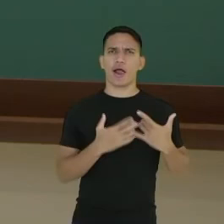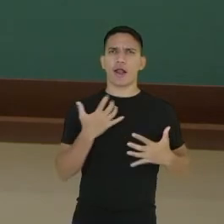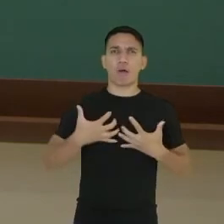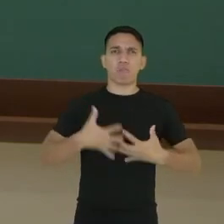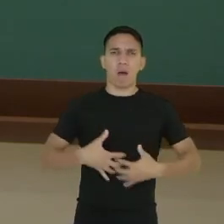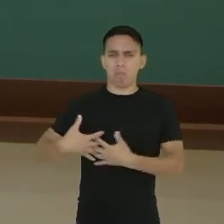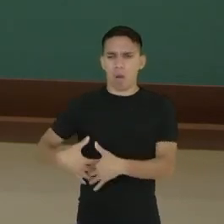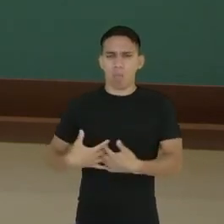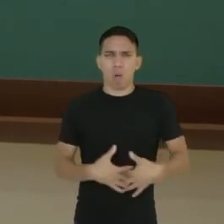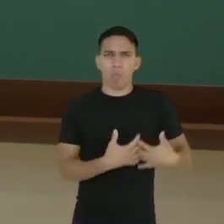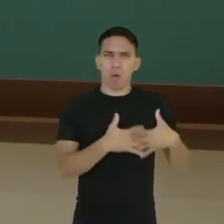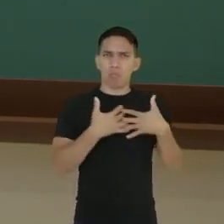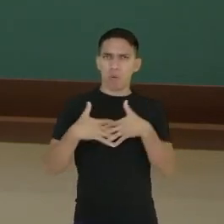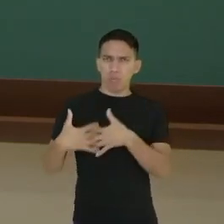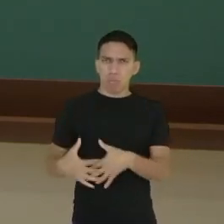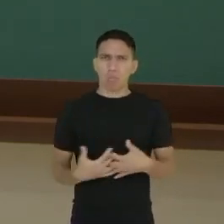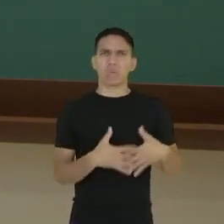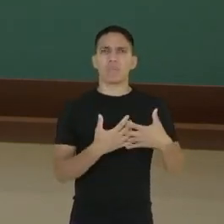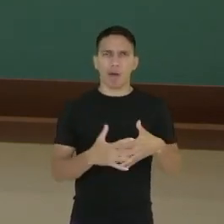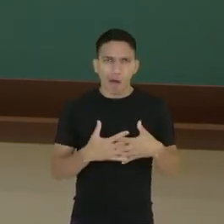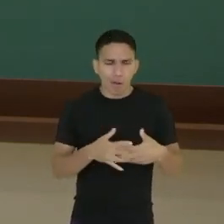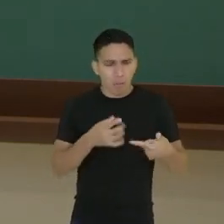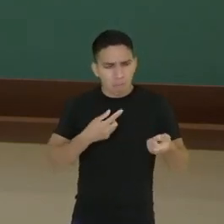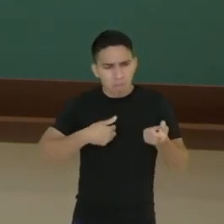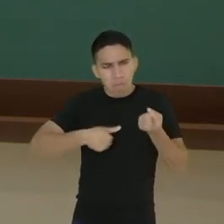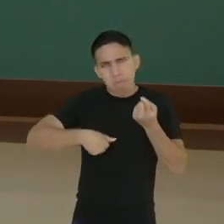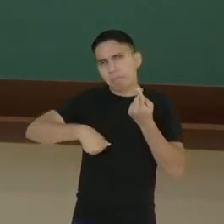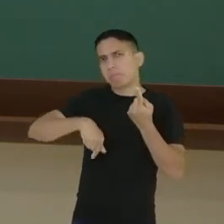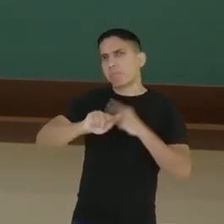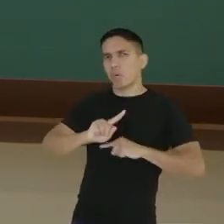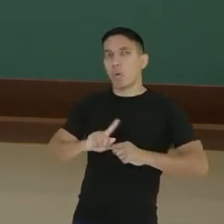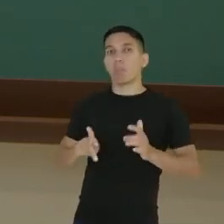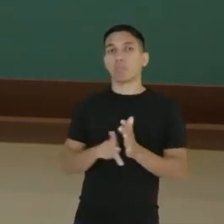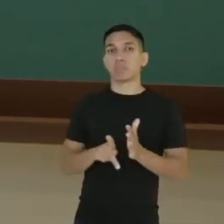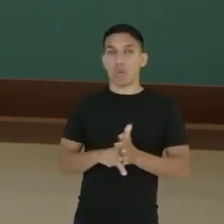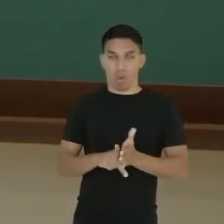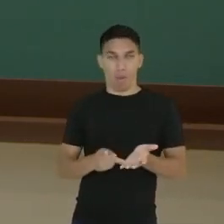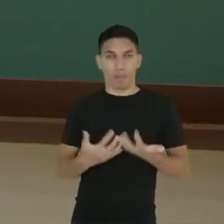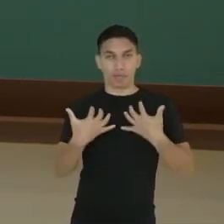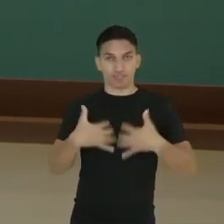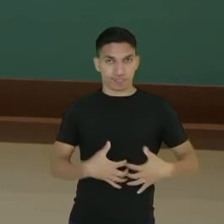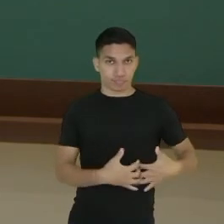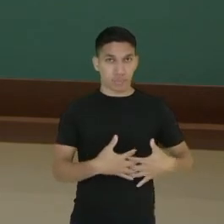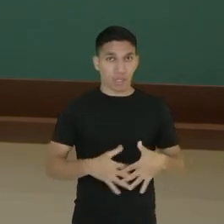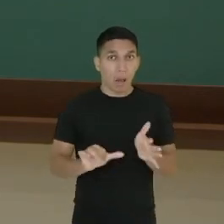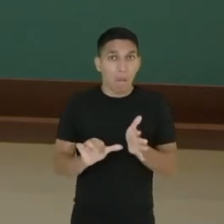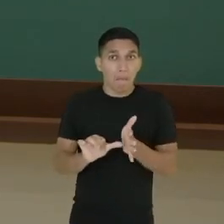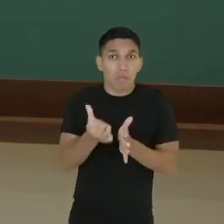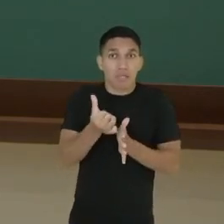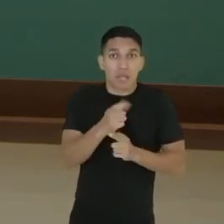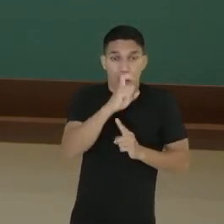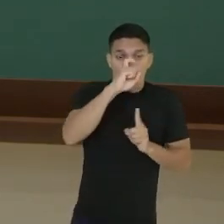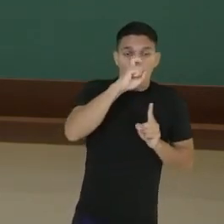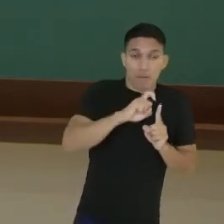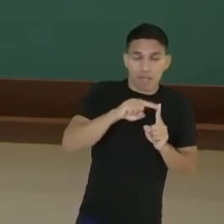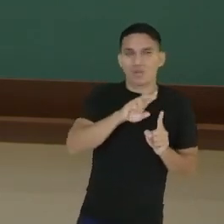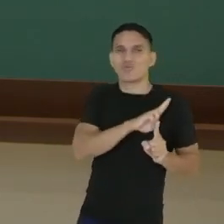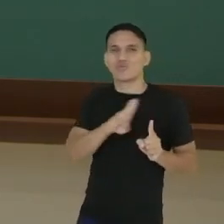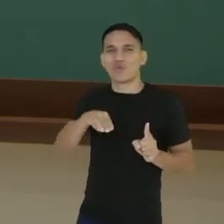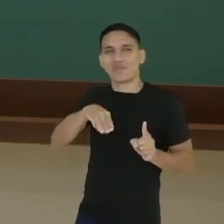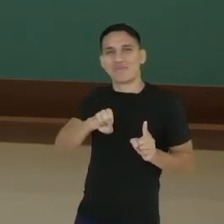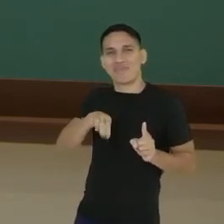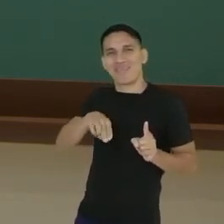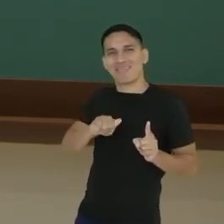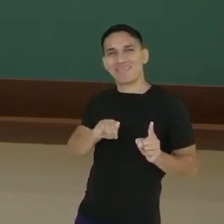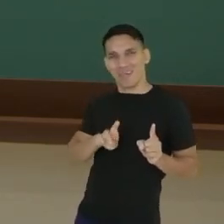passear no corpo dela e amadurecer esse sistema reprodutor feminino, e ela vai ter a sua primeira menstruação, que é chamada de